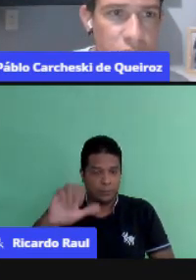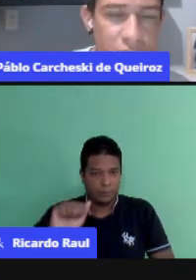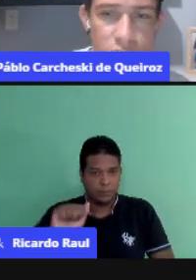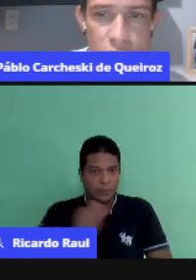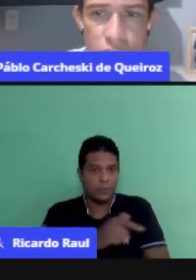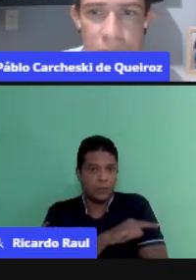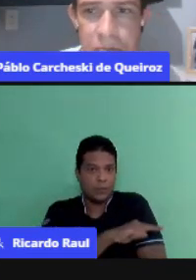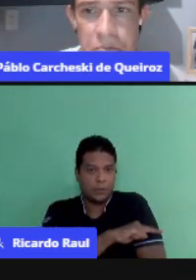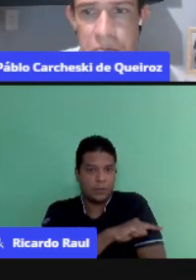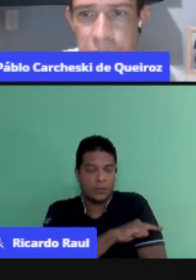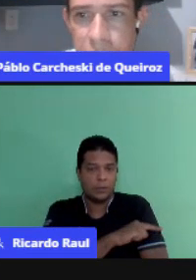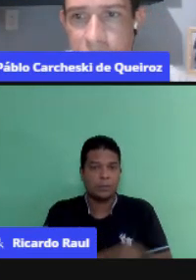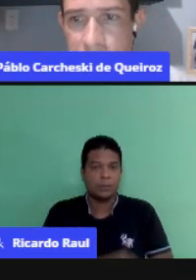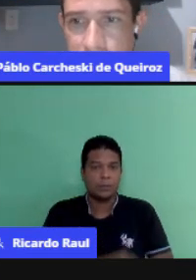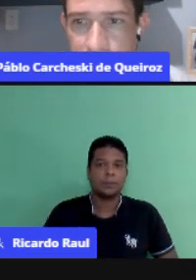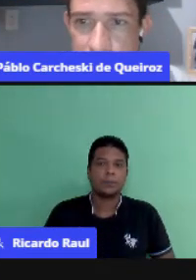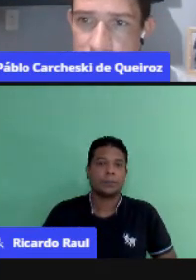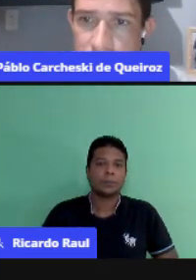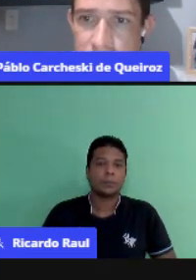ano. Próximo slide, por favor.